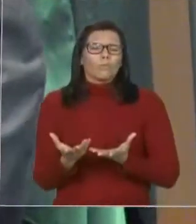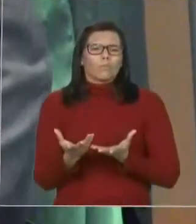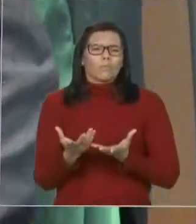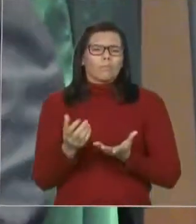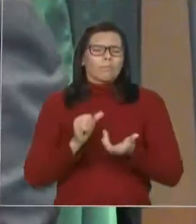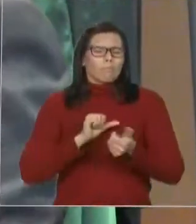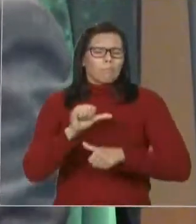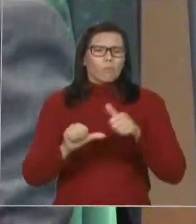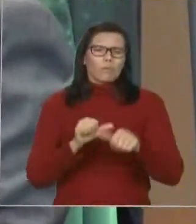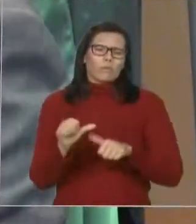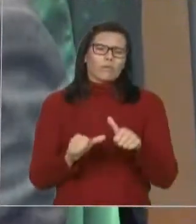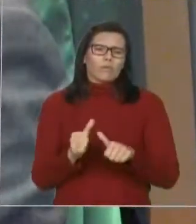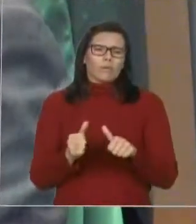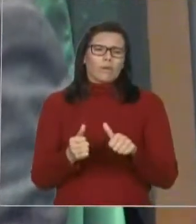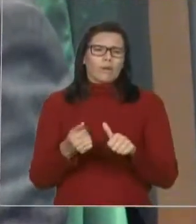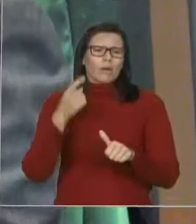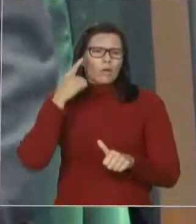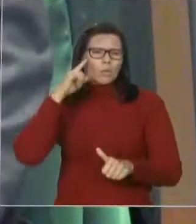alterações e retificações que foram